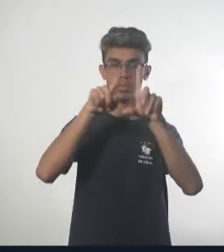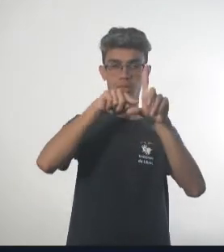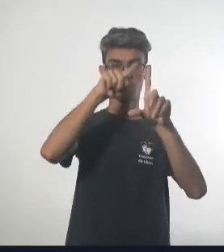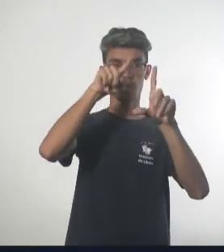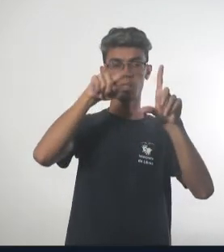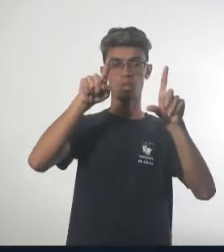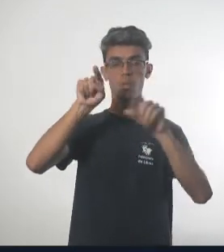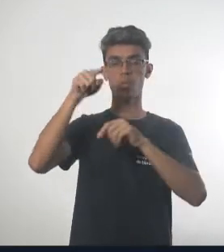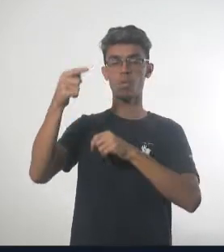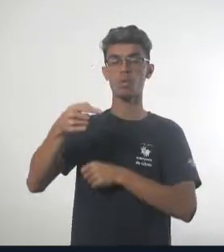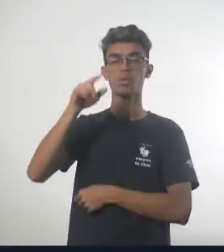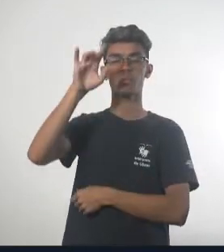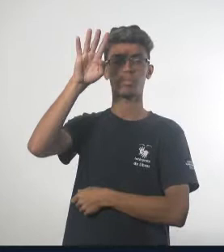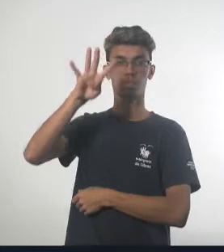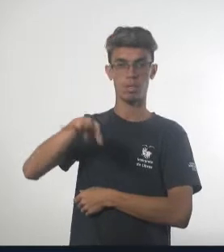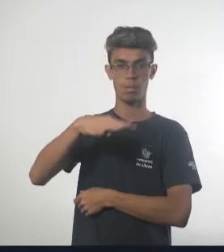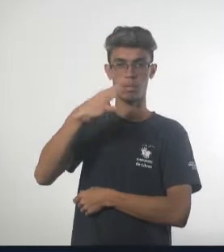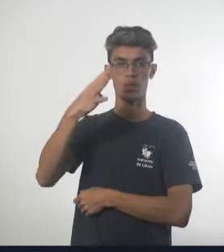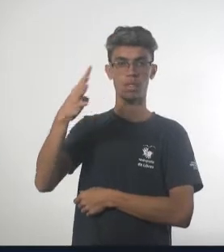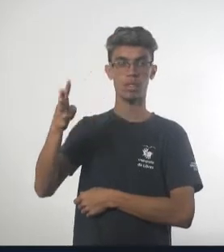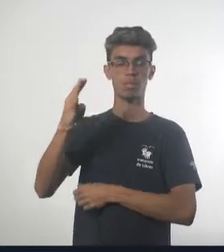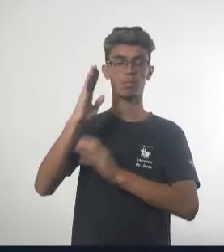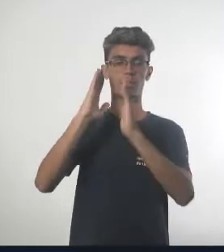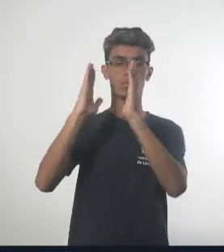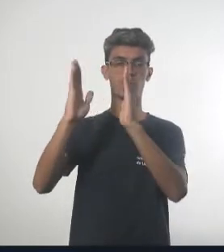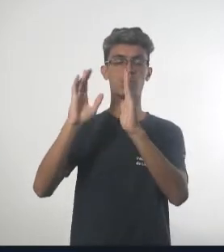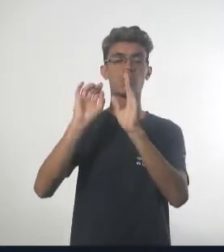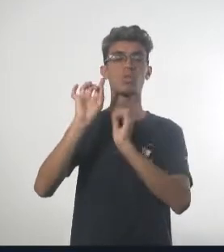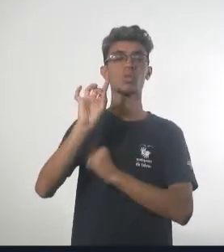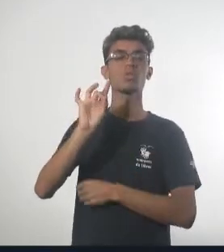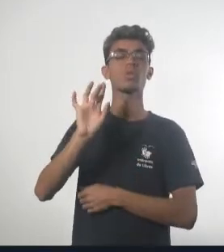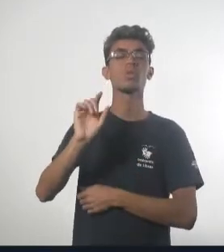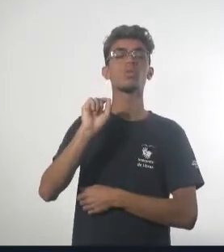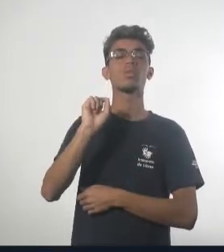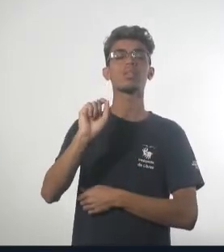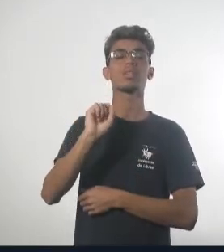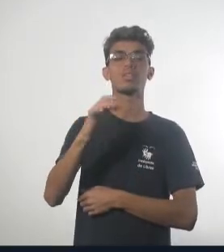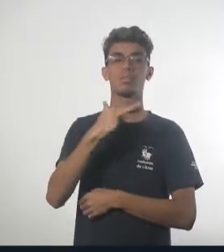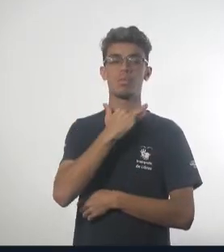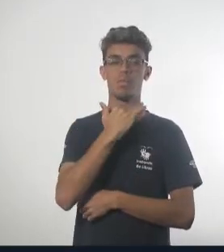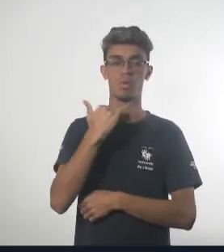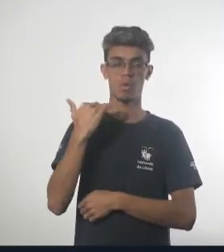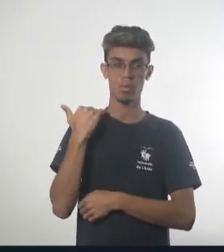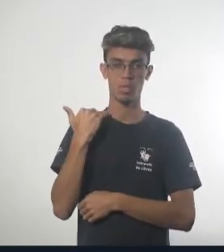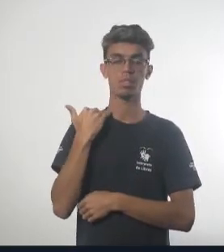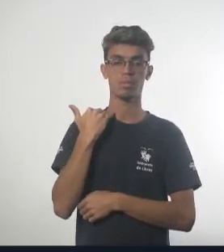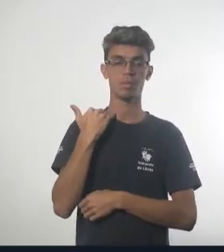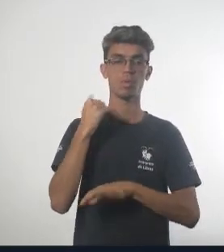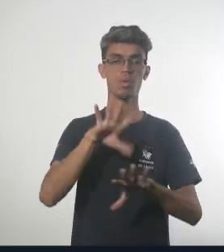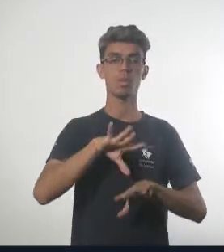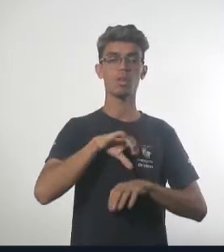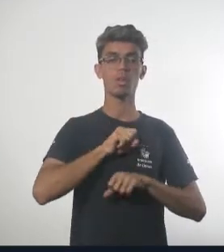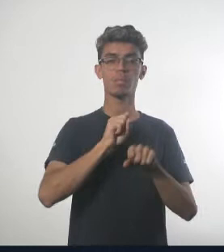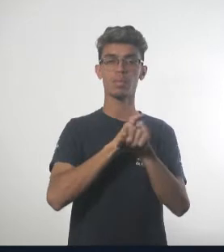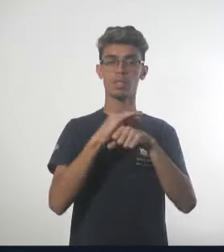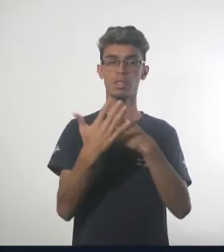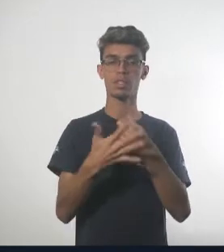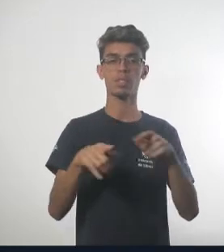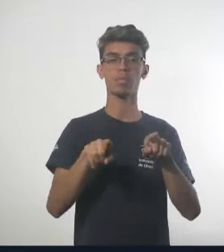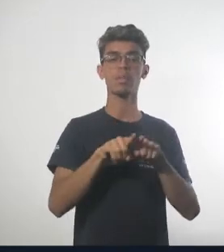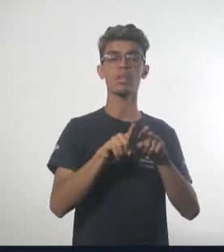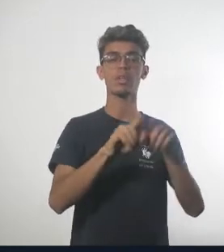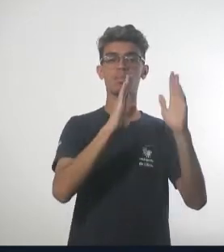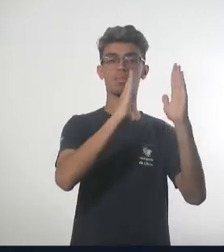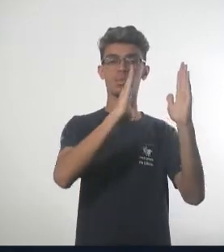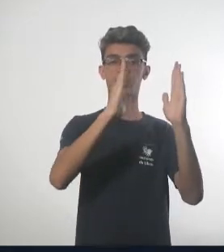No próximo gráfico, nós destacamos apenas os óbitos que foram confirmados para a Covid-19, distribuídos também por data do início